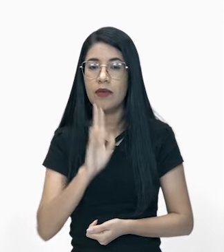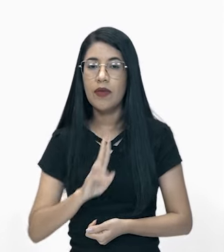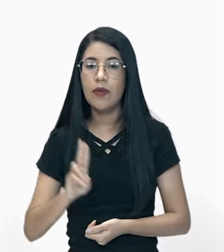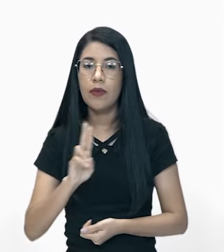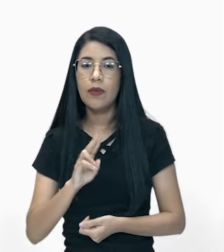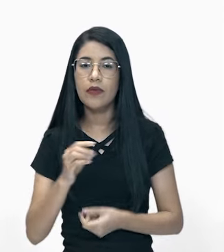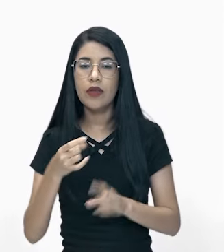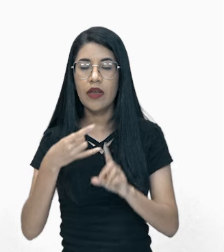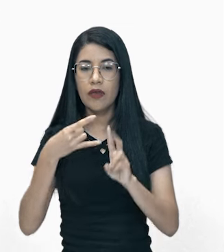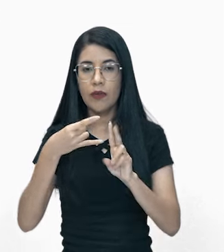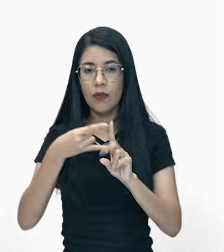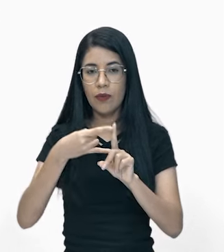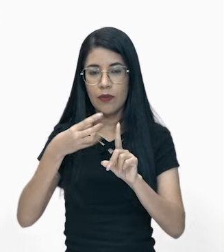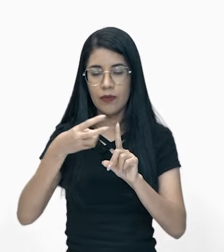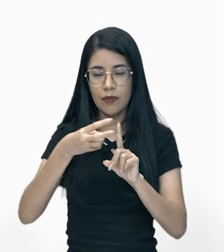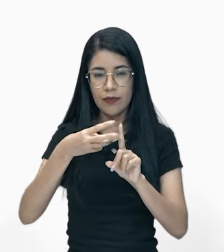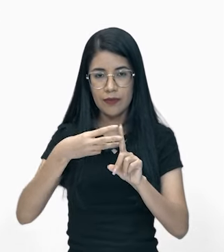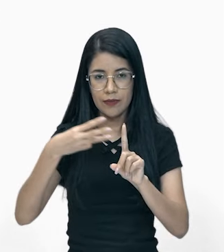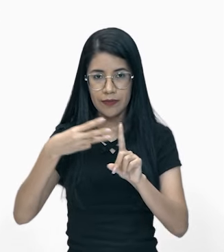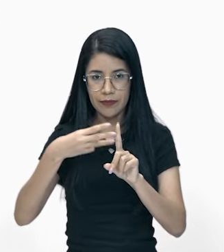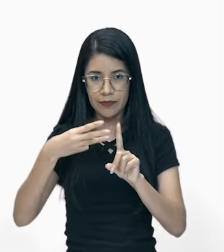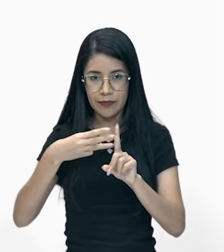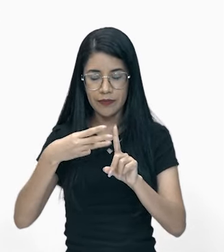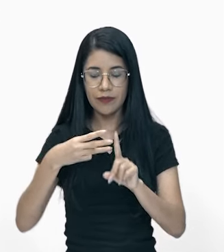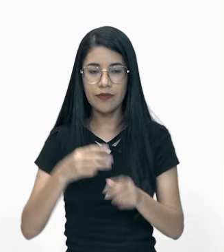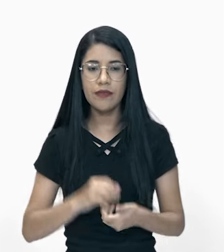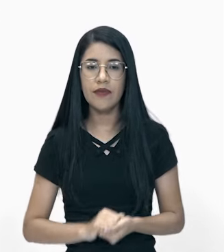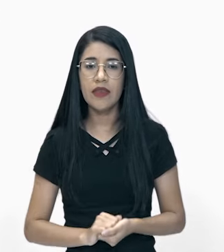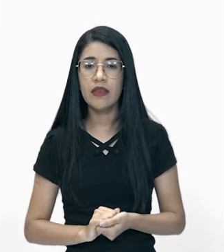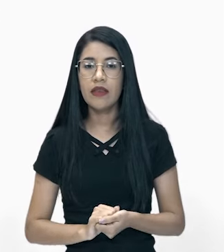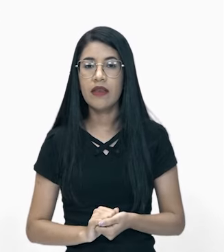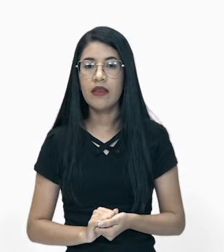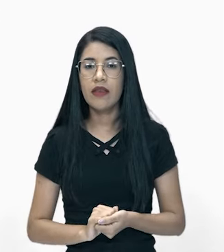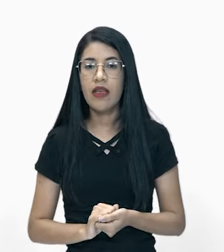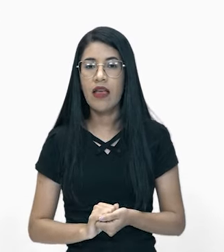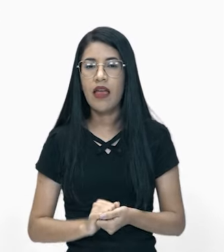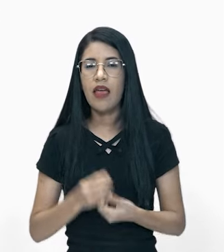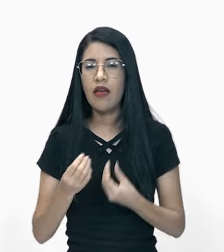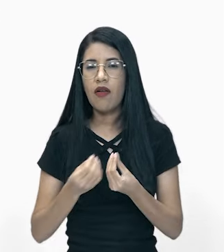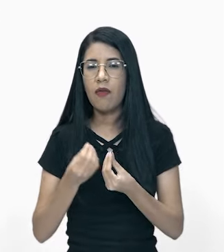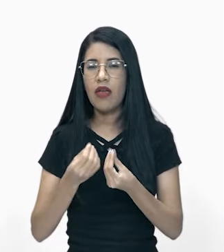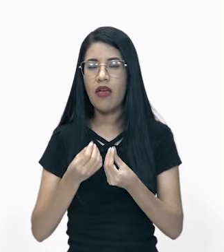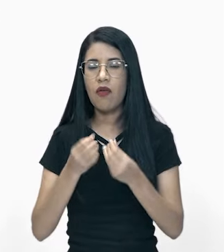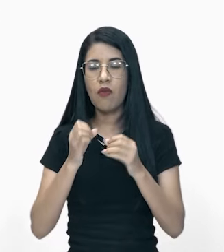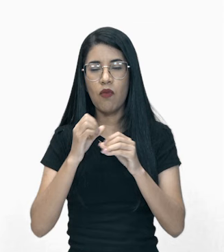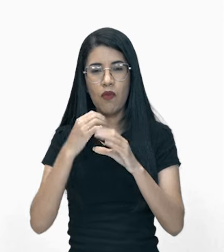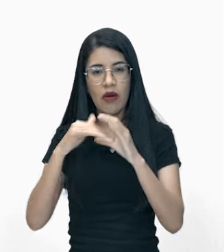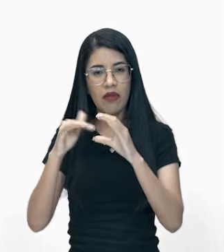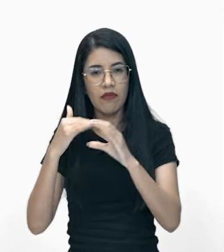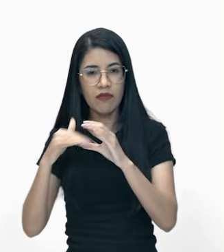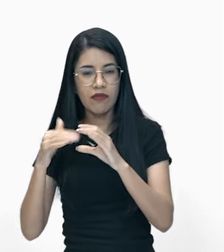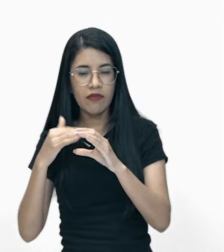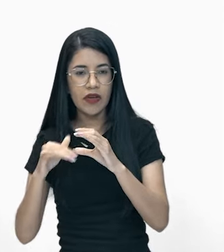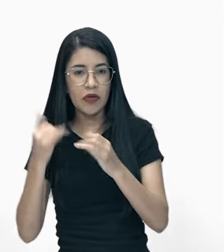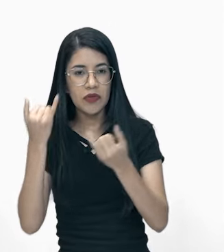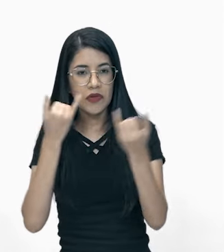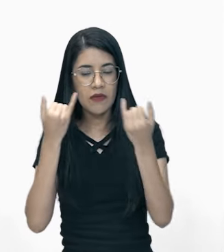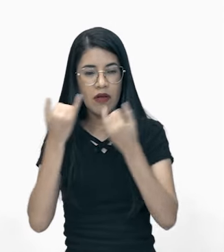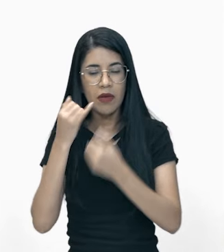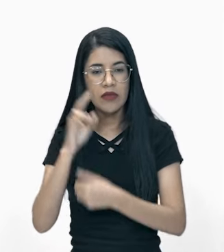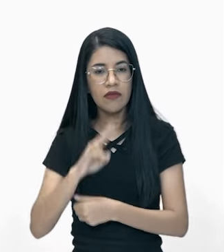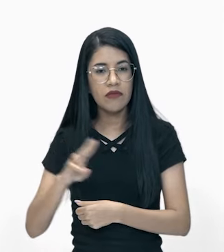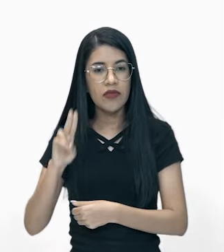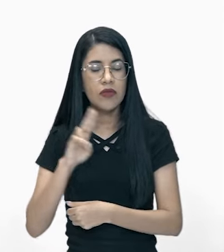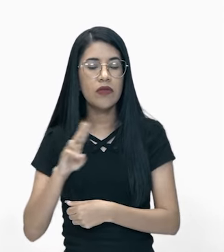o Bluetooth. Mas o Bluetooth, que é uma transmissão de dados via Bluetooth,